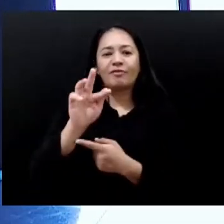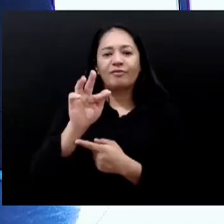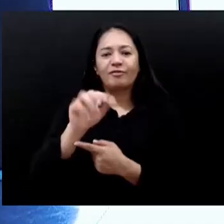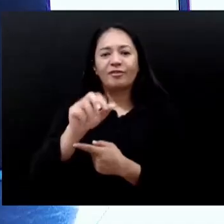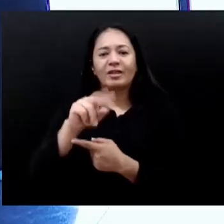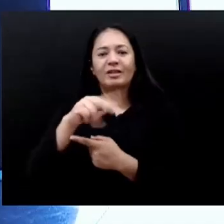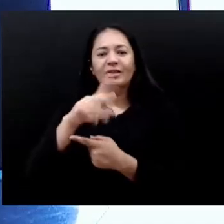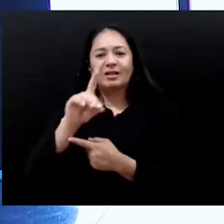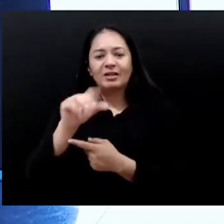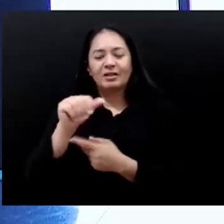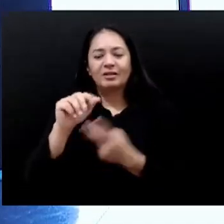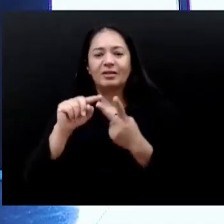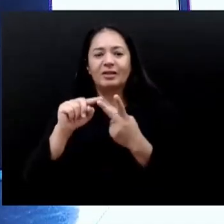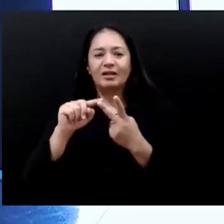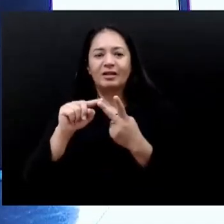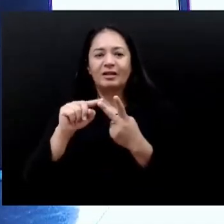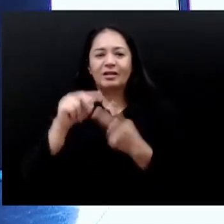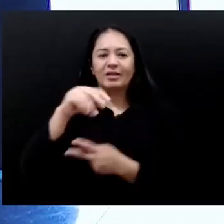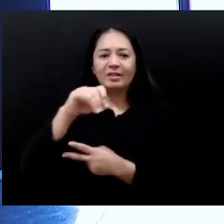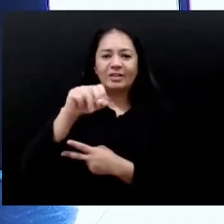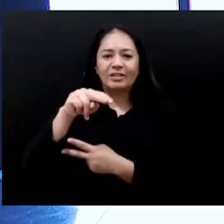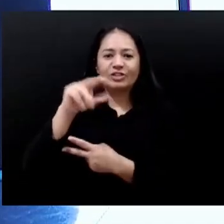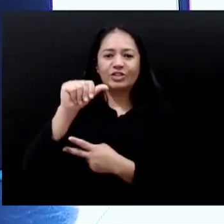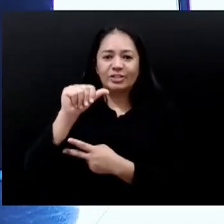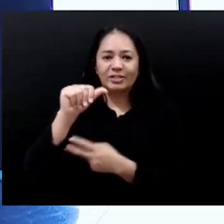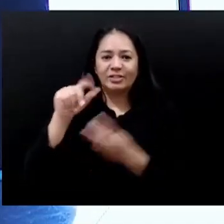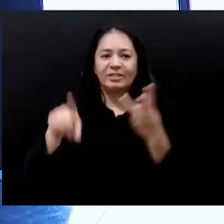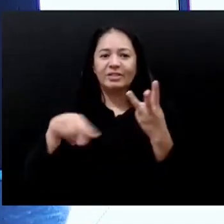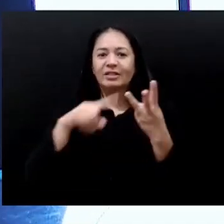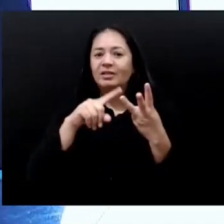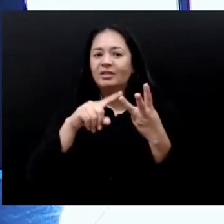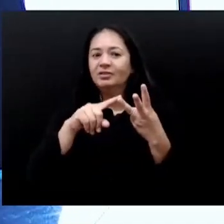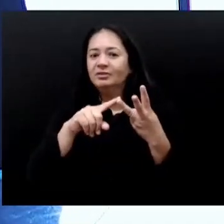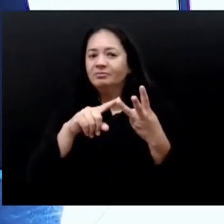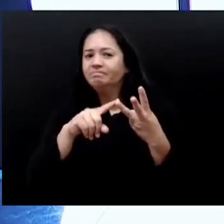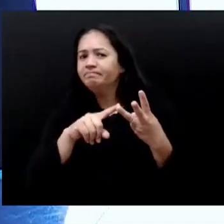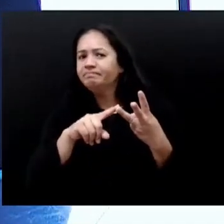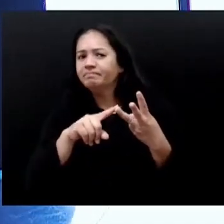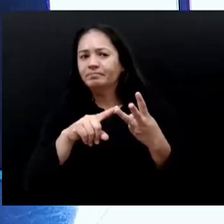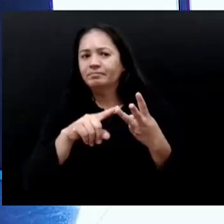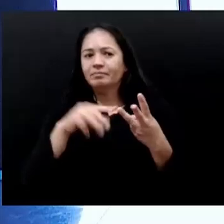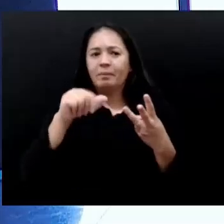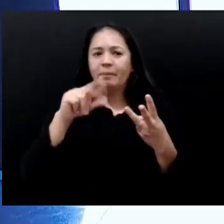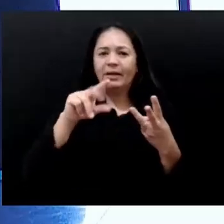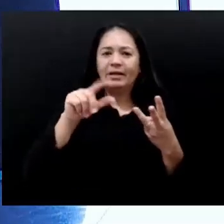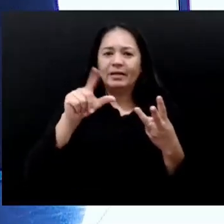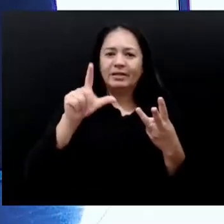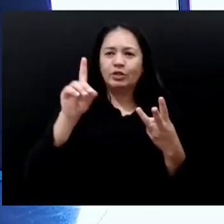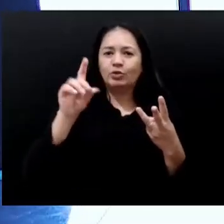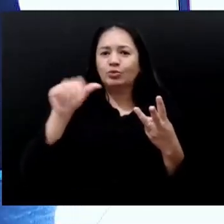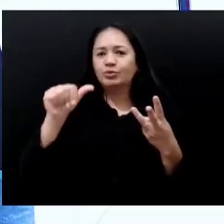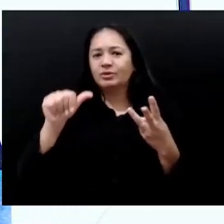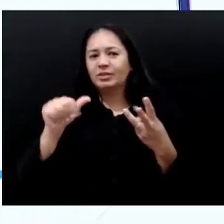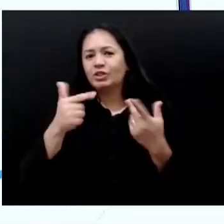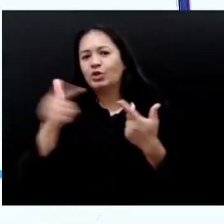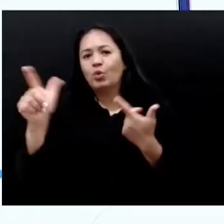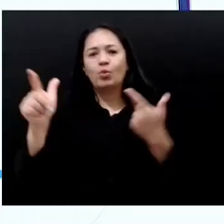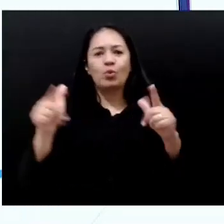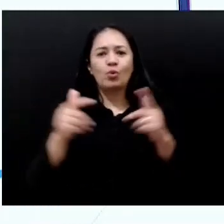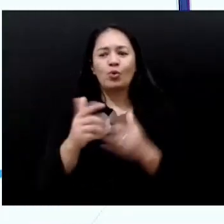a Nina Bertelli, presidente da SIC, aqui presente, o Marino da IMA e outros convidados aqui, os amigos também do